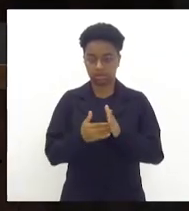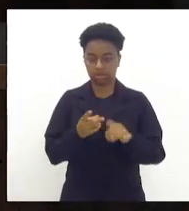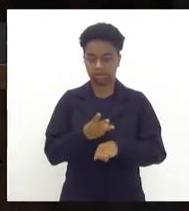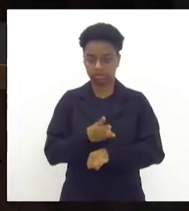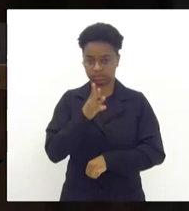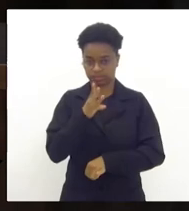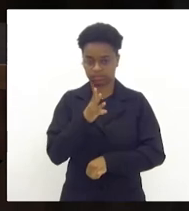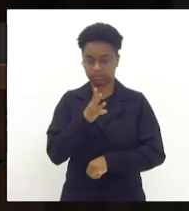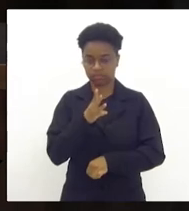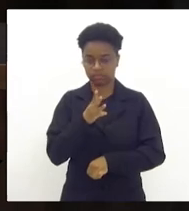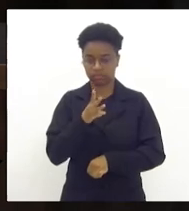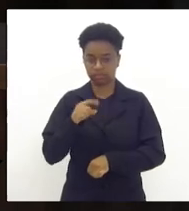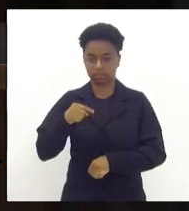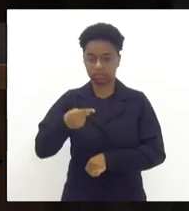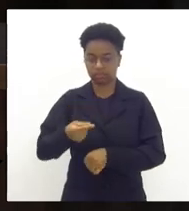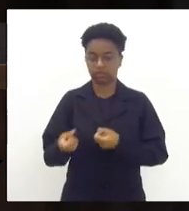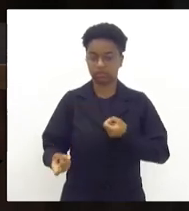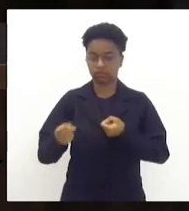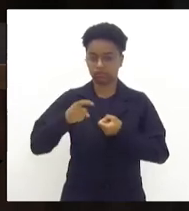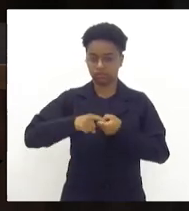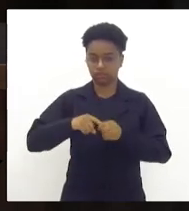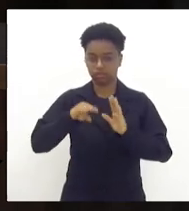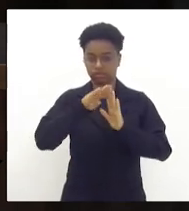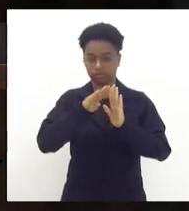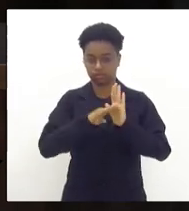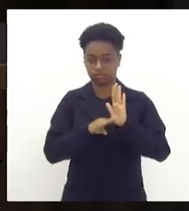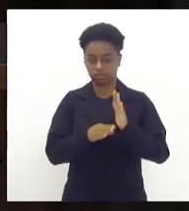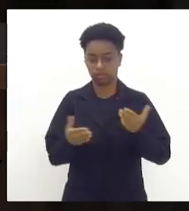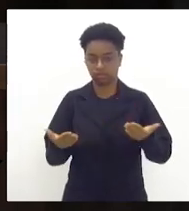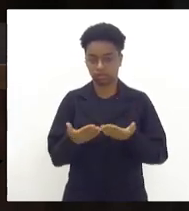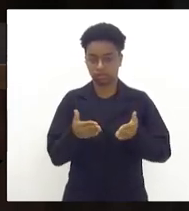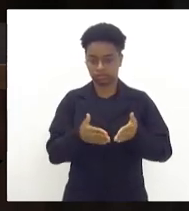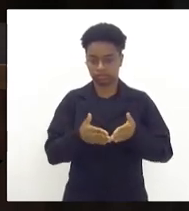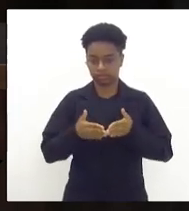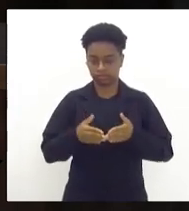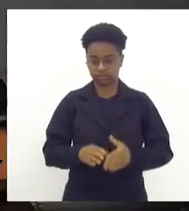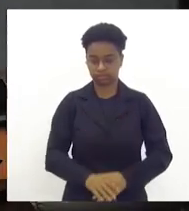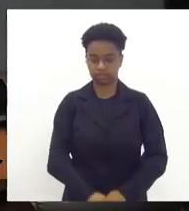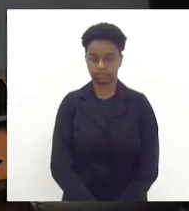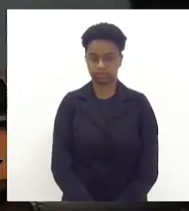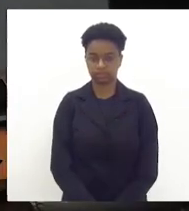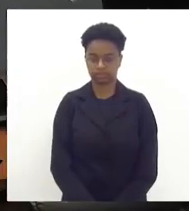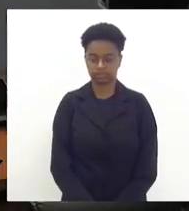às 15 horas, quando retornaremos com a ordem do dia. Está suspensa a sessão.